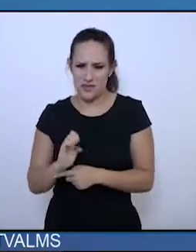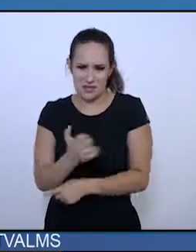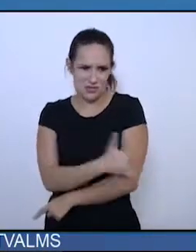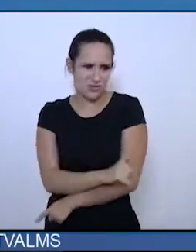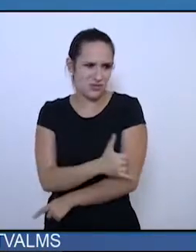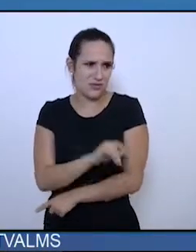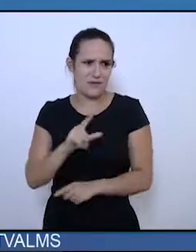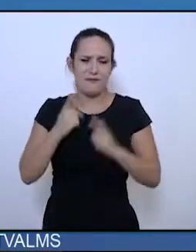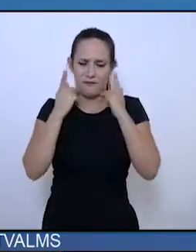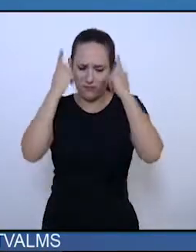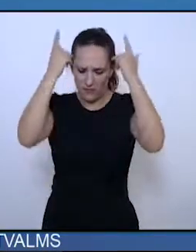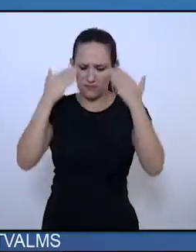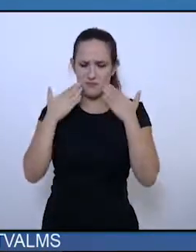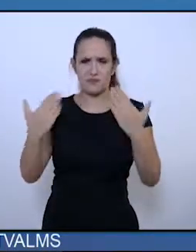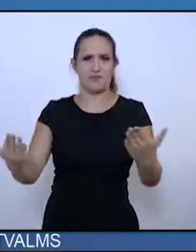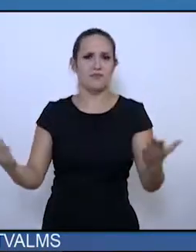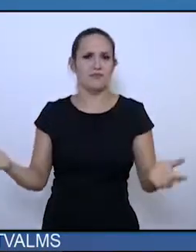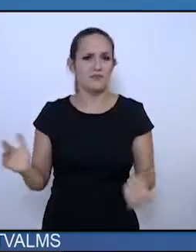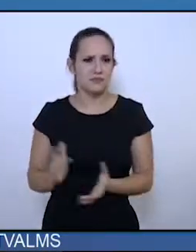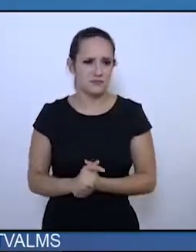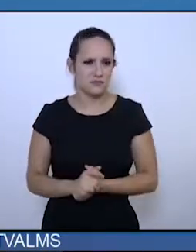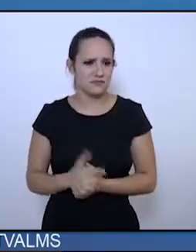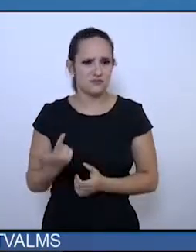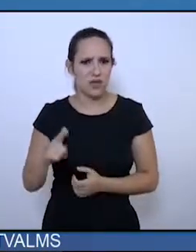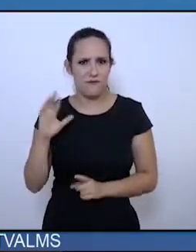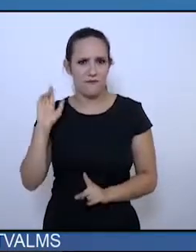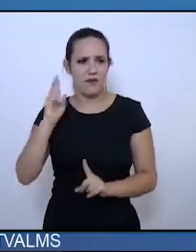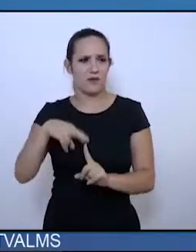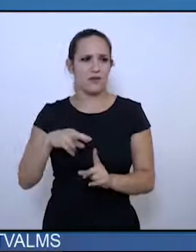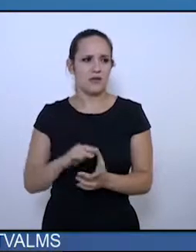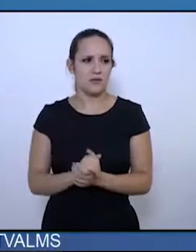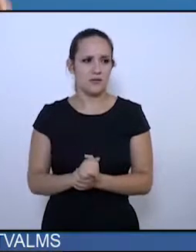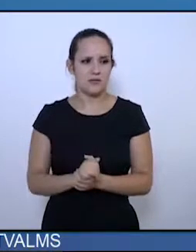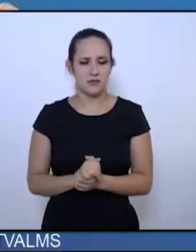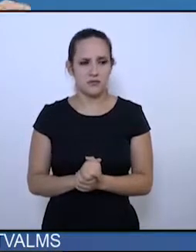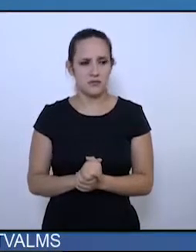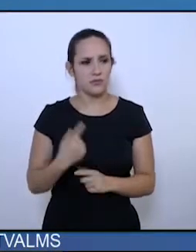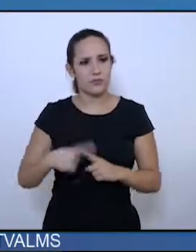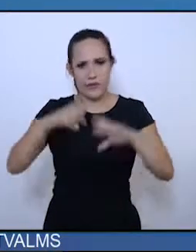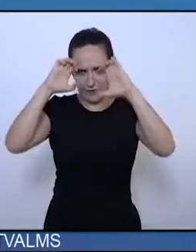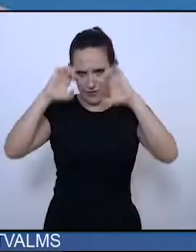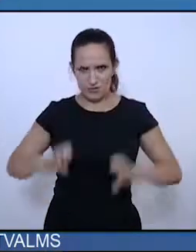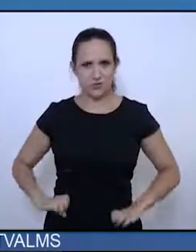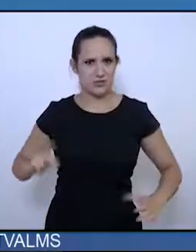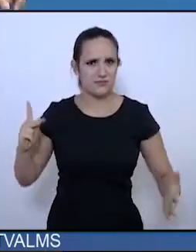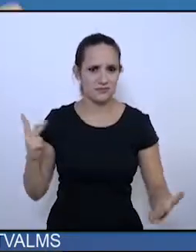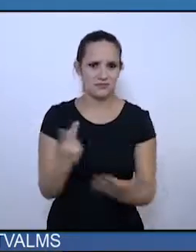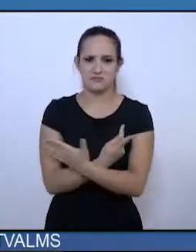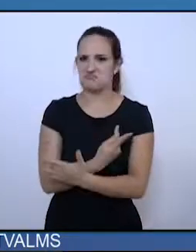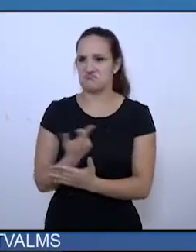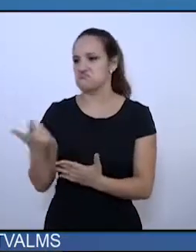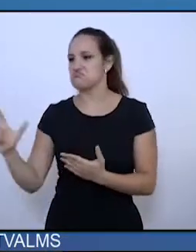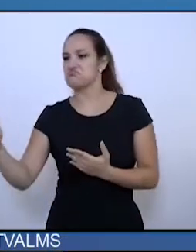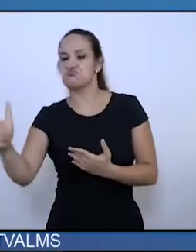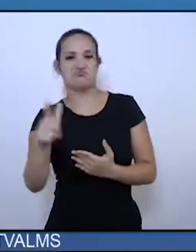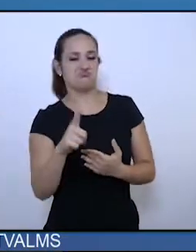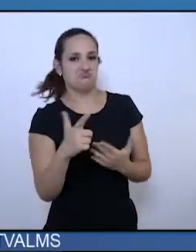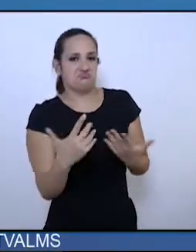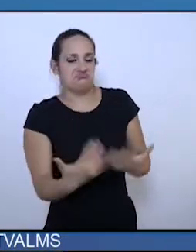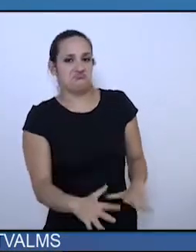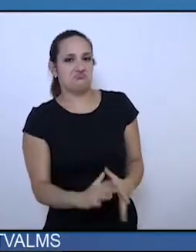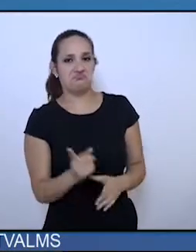vergonha como referência do ponto de vista ético para os demais estados da federação.